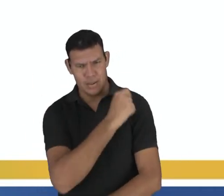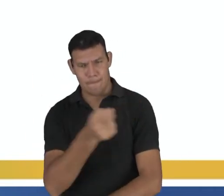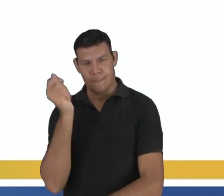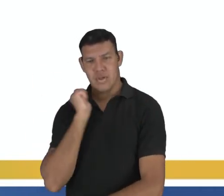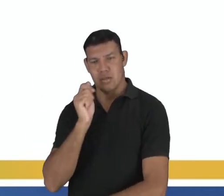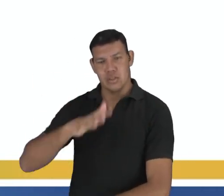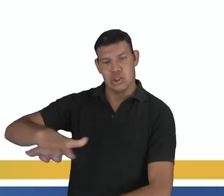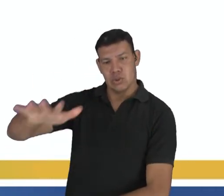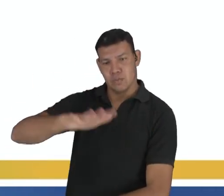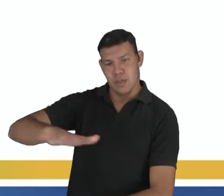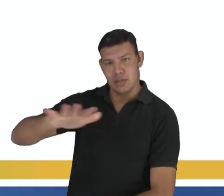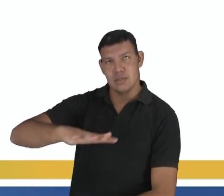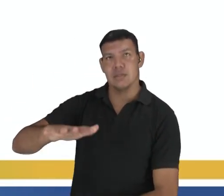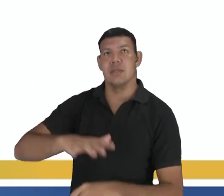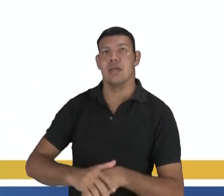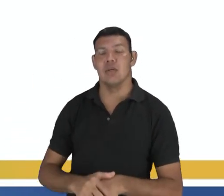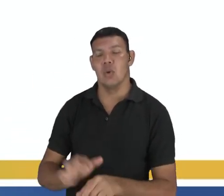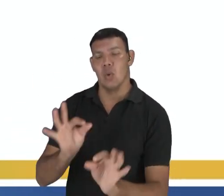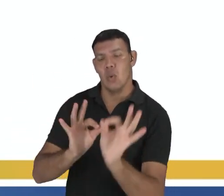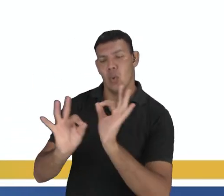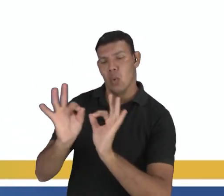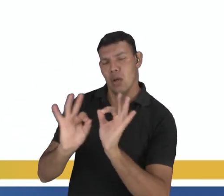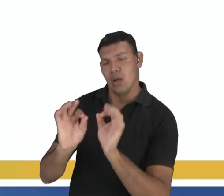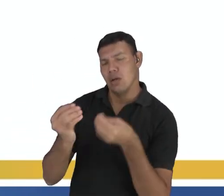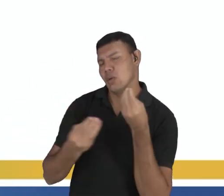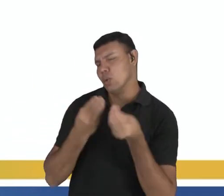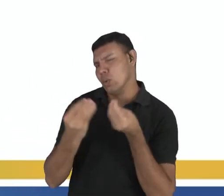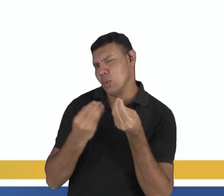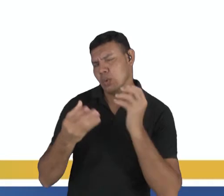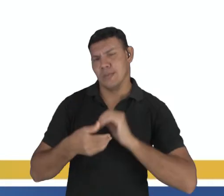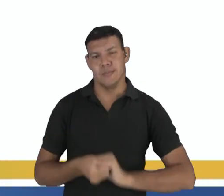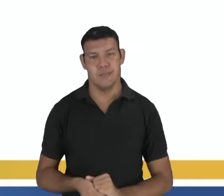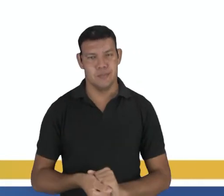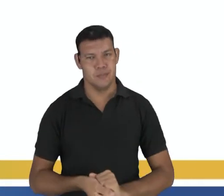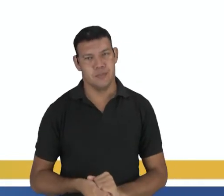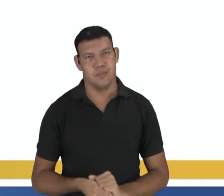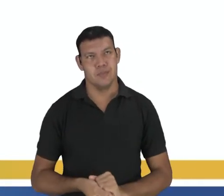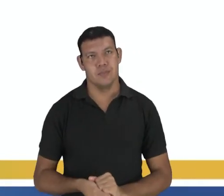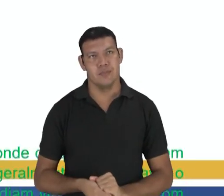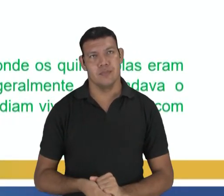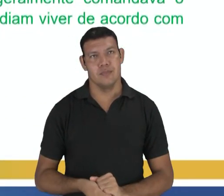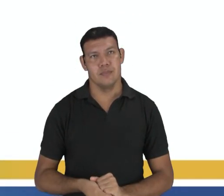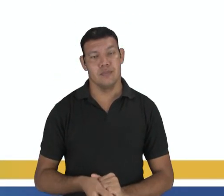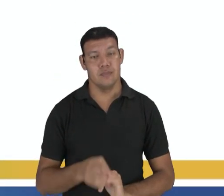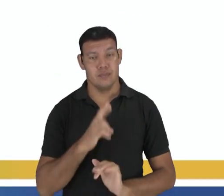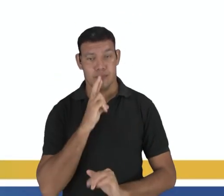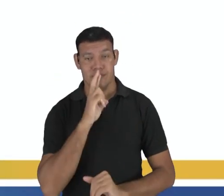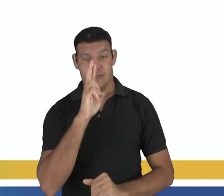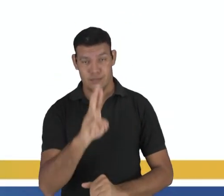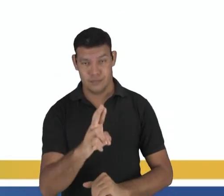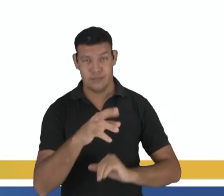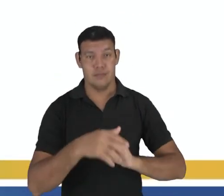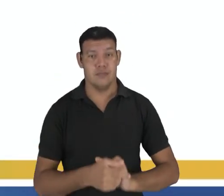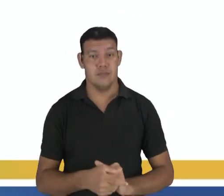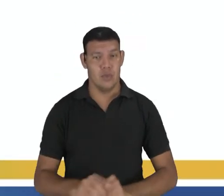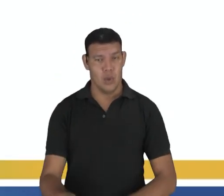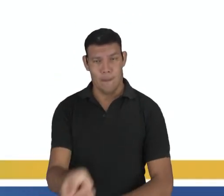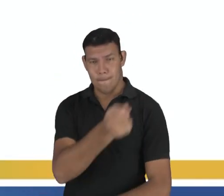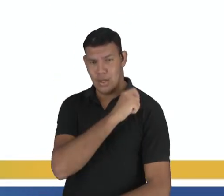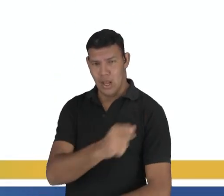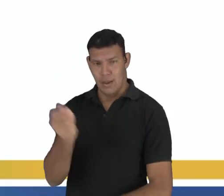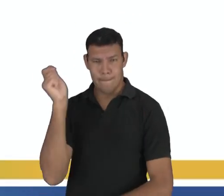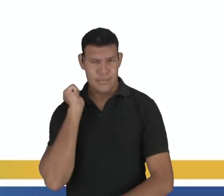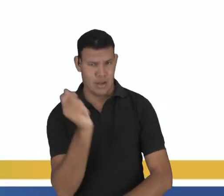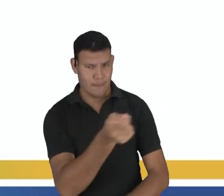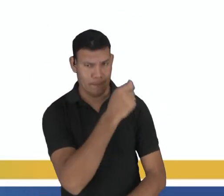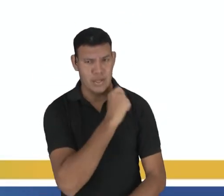espaço geográfico, certo? A gente viu como que eles se organizam no seu espaço geográfico. Vamos lá para a resposta. Os quilombos tinham